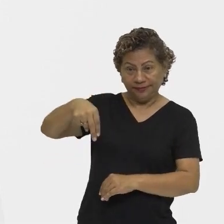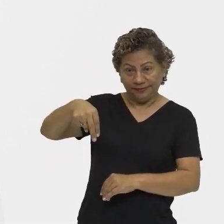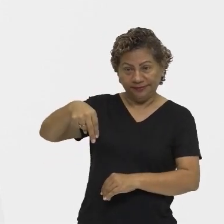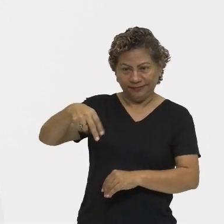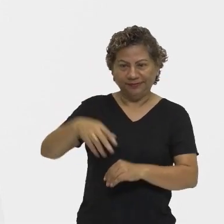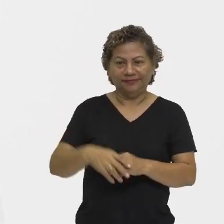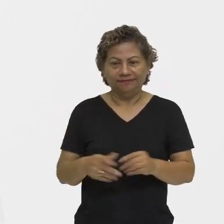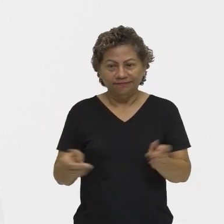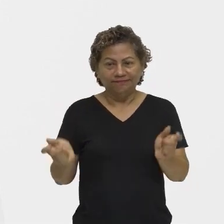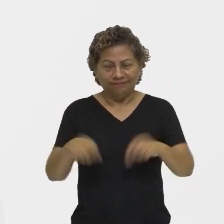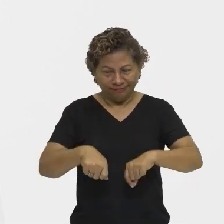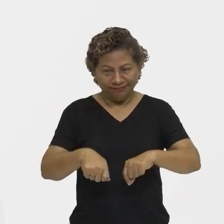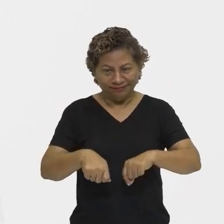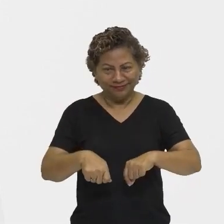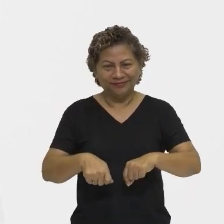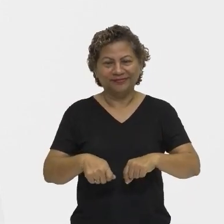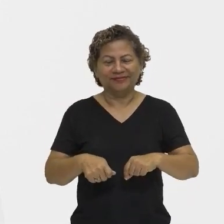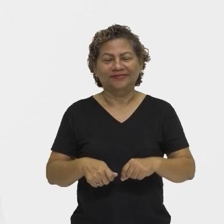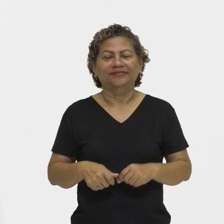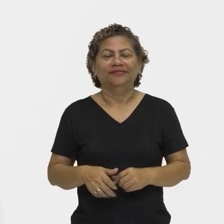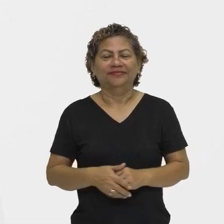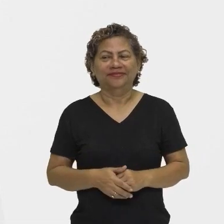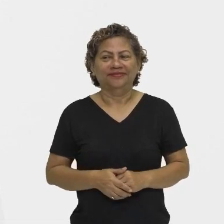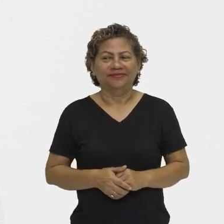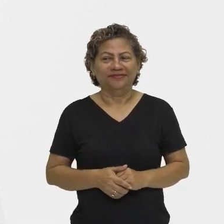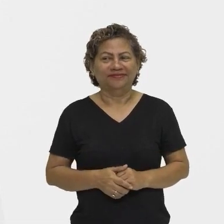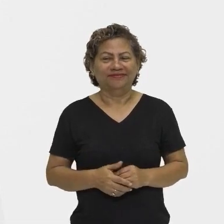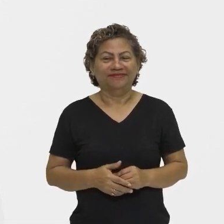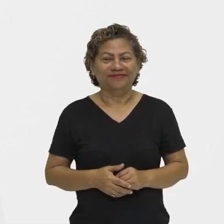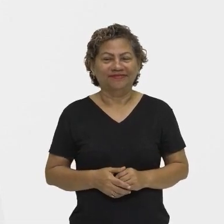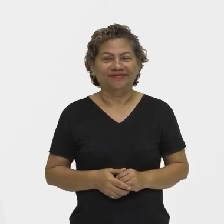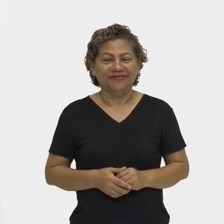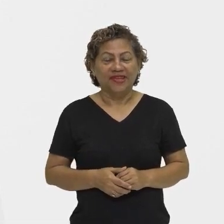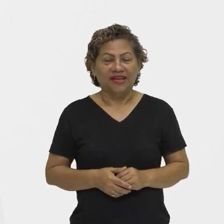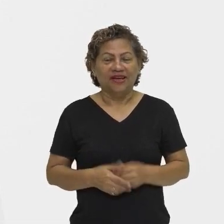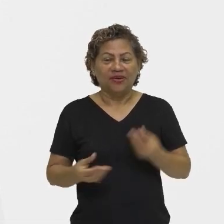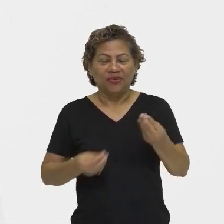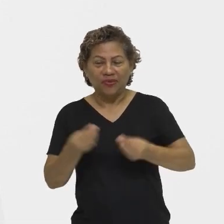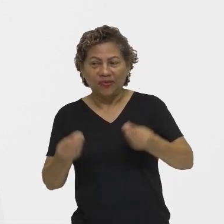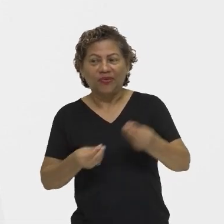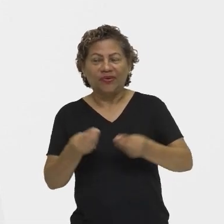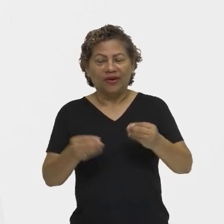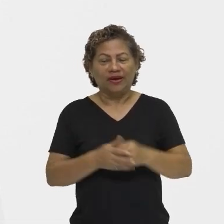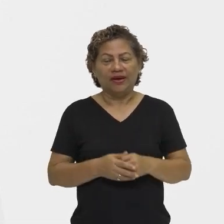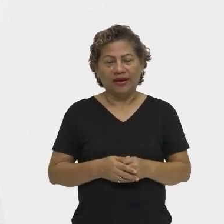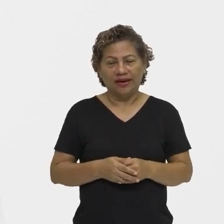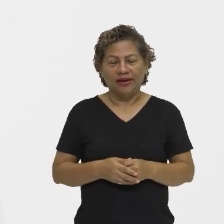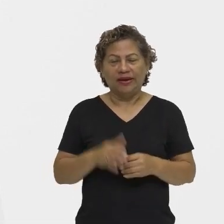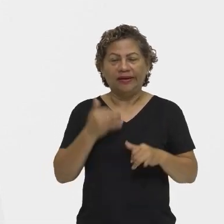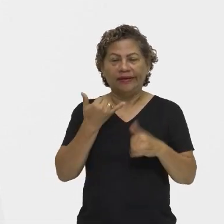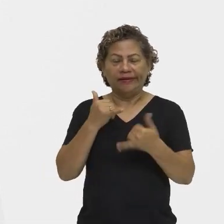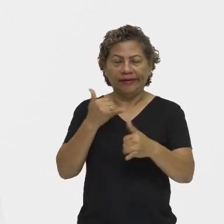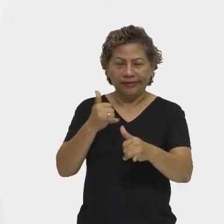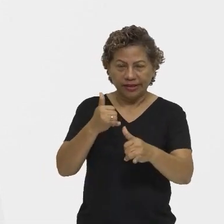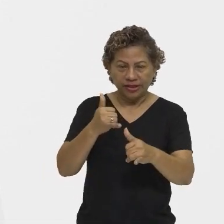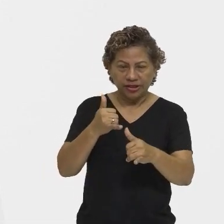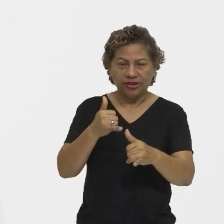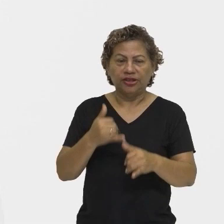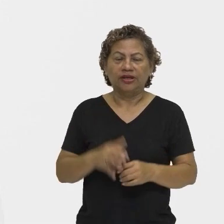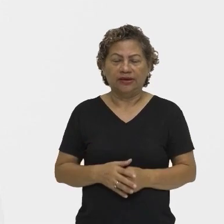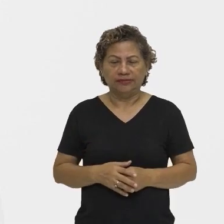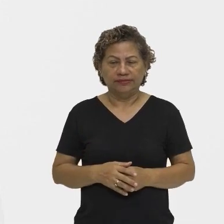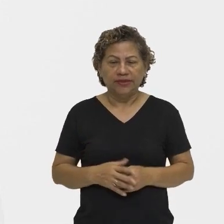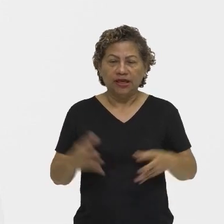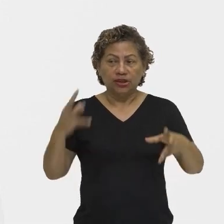determinado corpo possui. Então, a gente define a energia mecânica como sendo a soma da